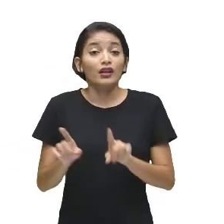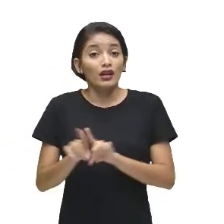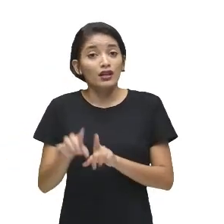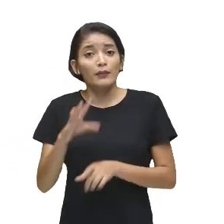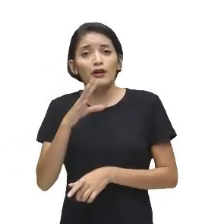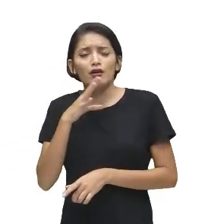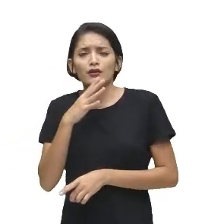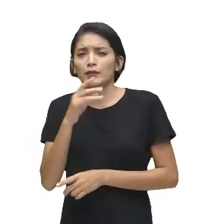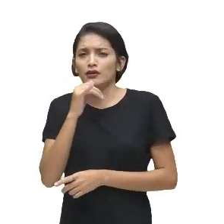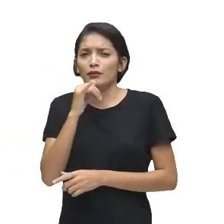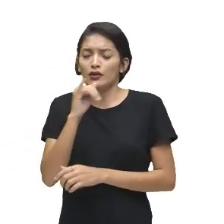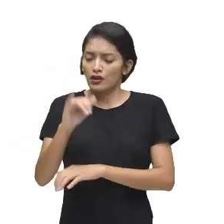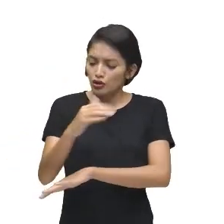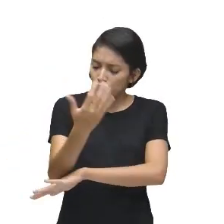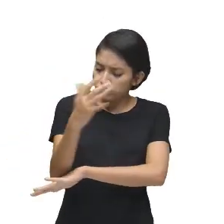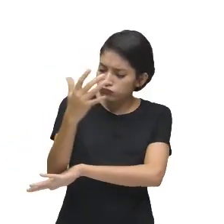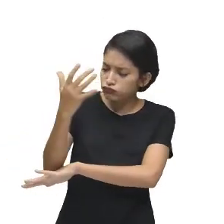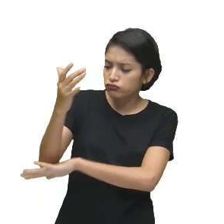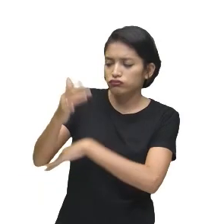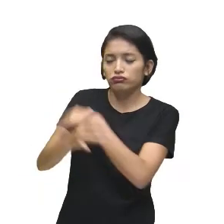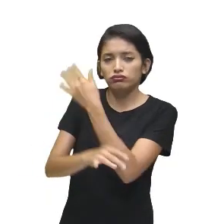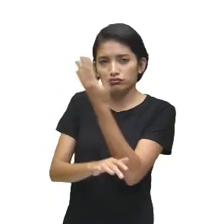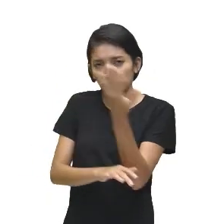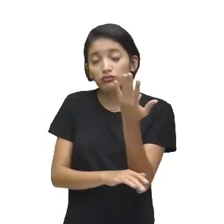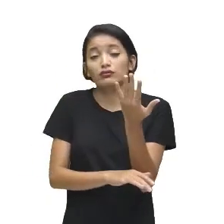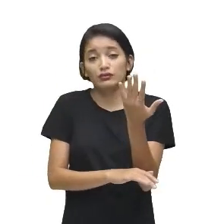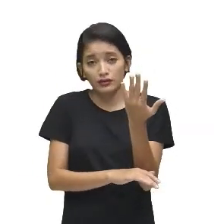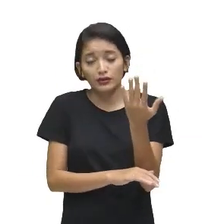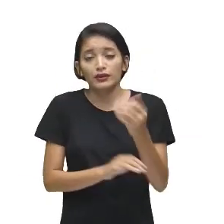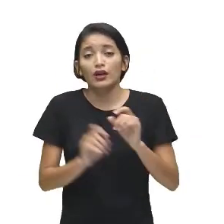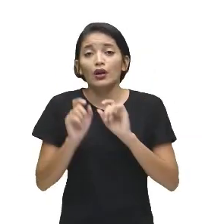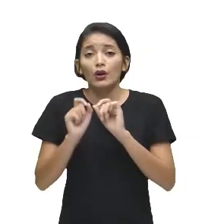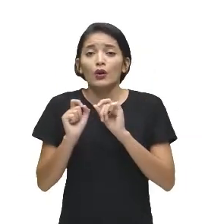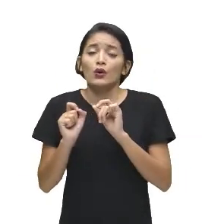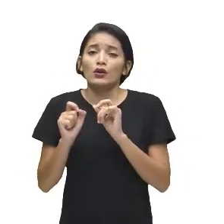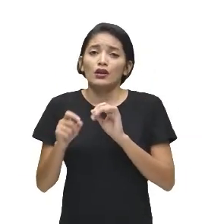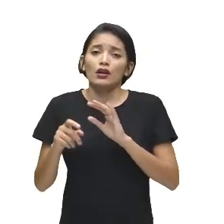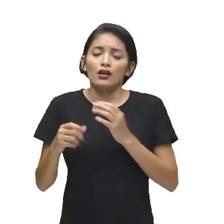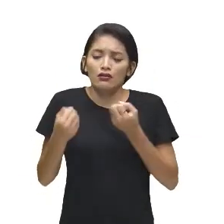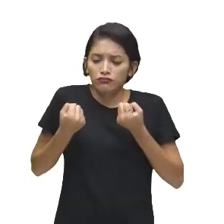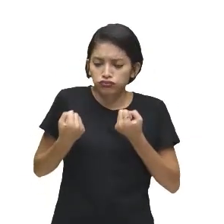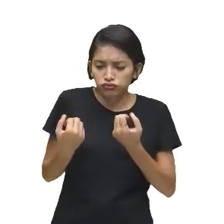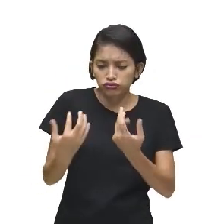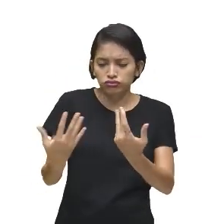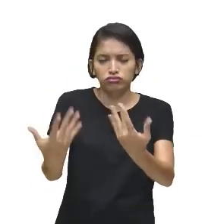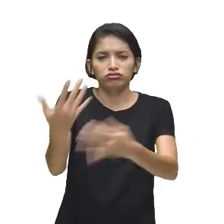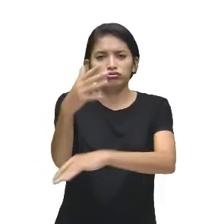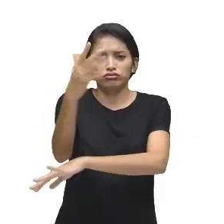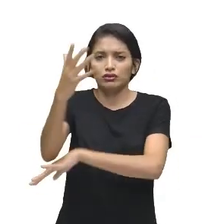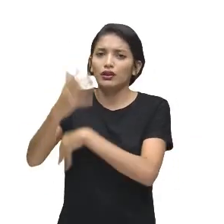das plantas, do conhecimento da natureza, né?